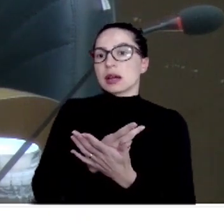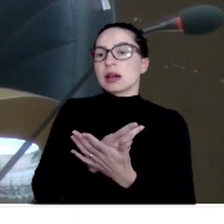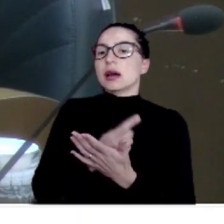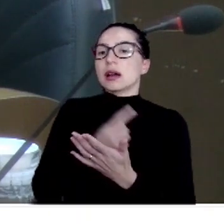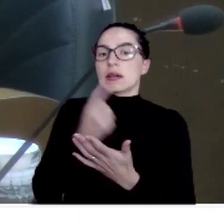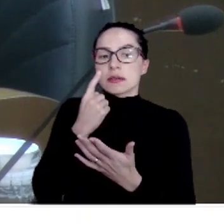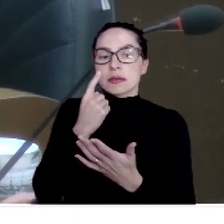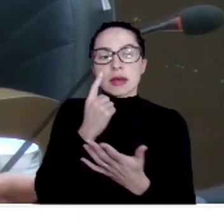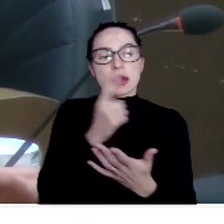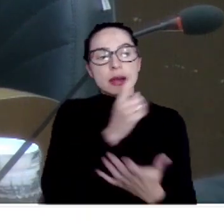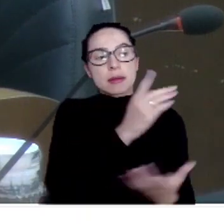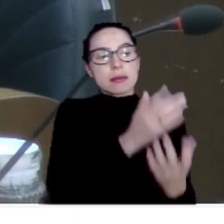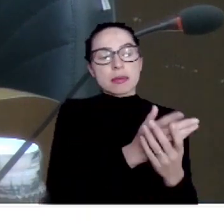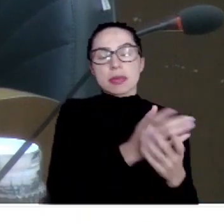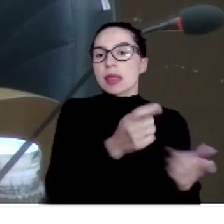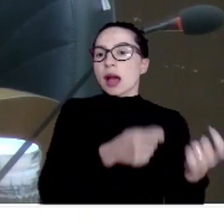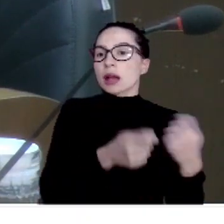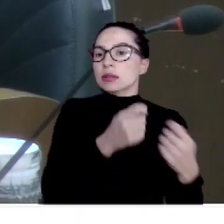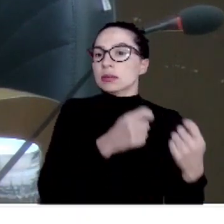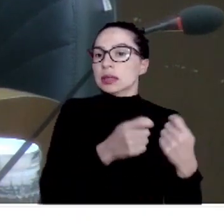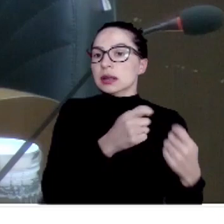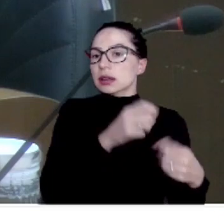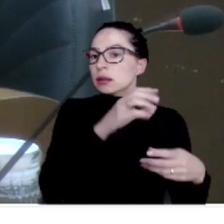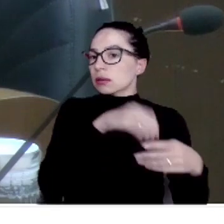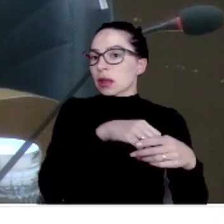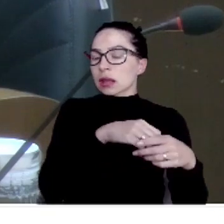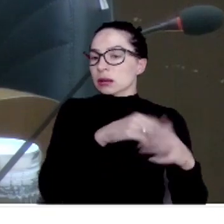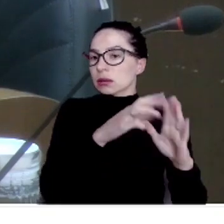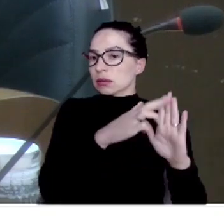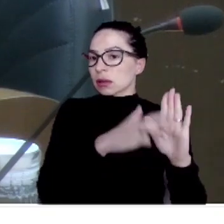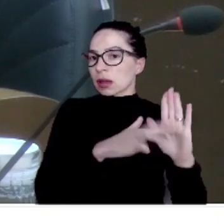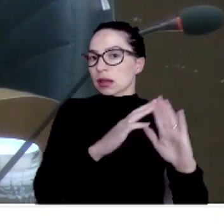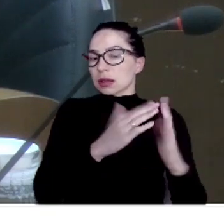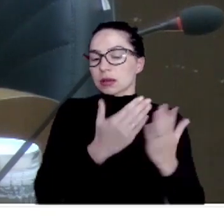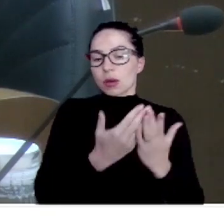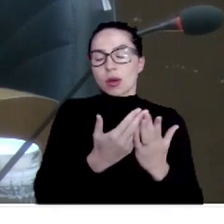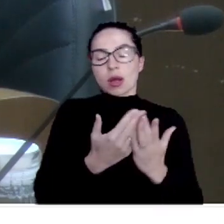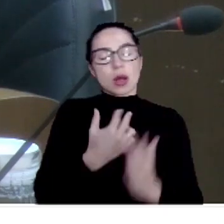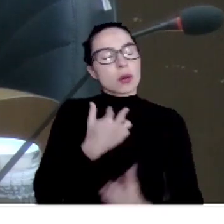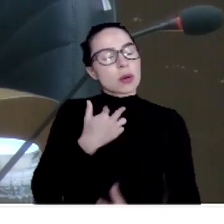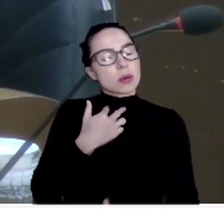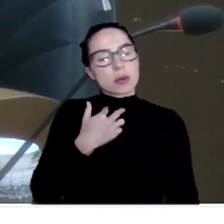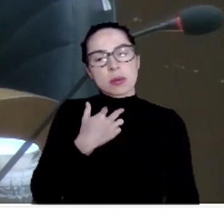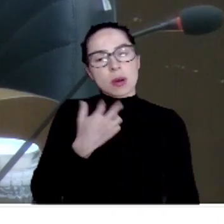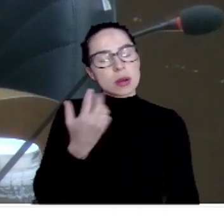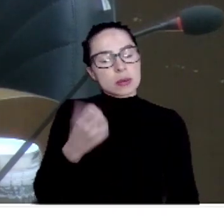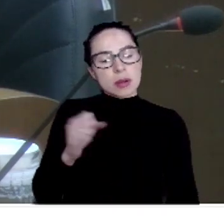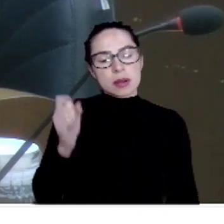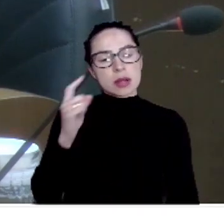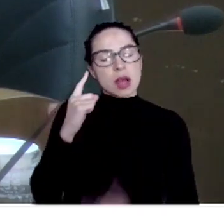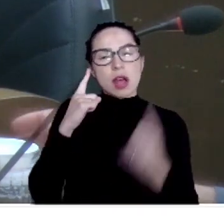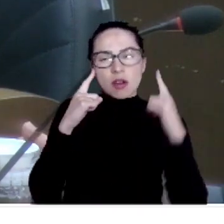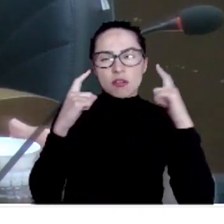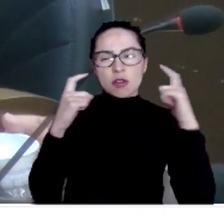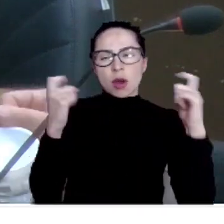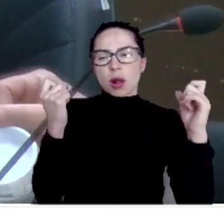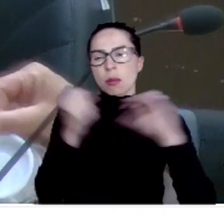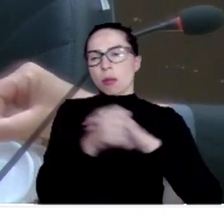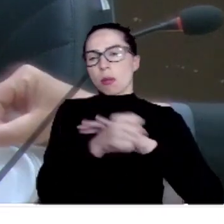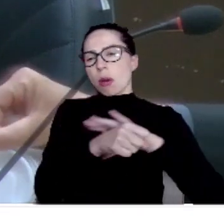administrativo, porque é o melhor caminho. Agora, o que não pode é partir para violência física,